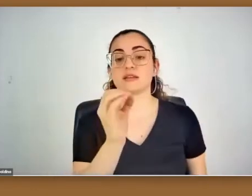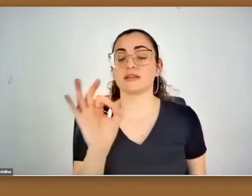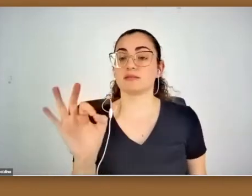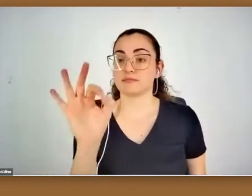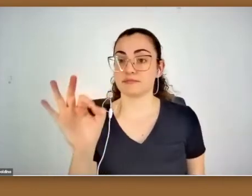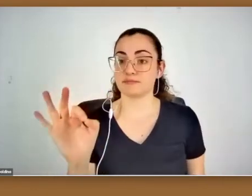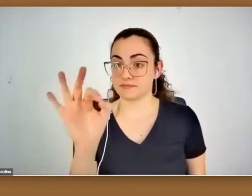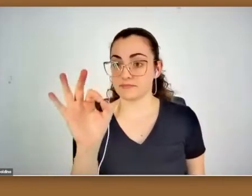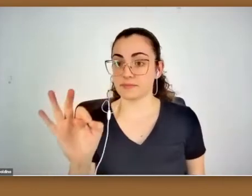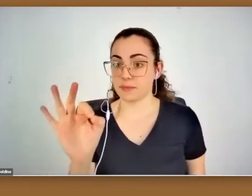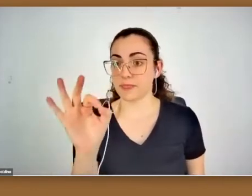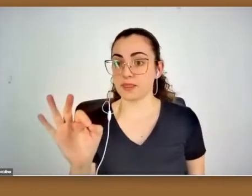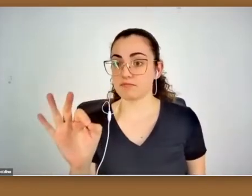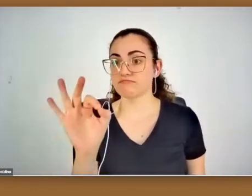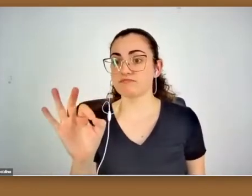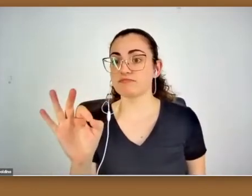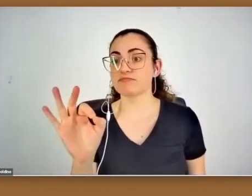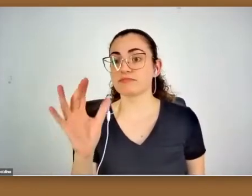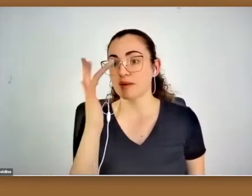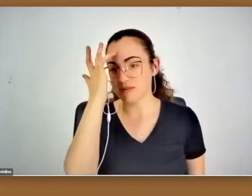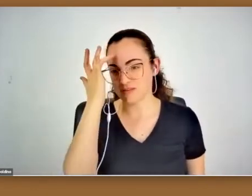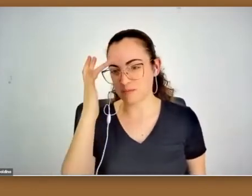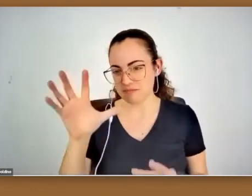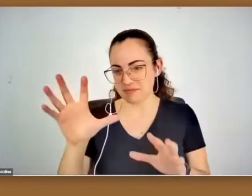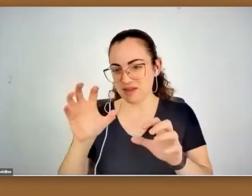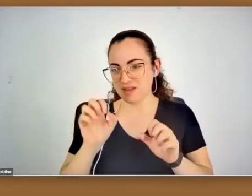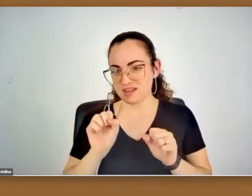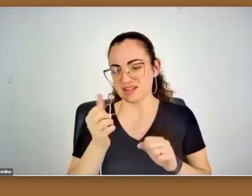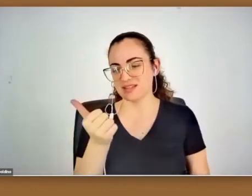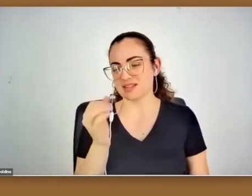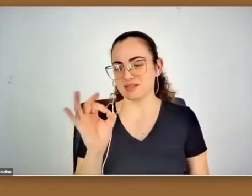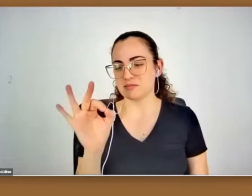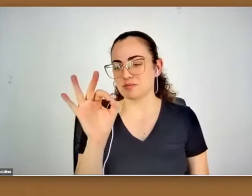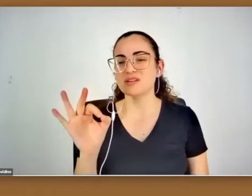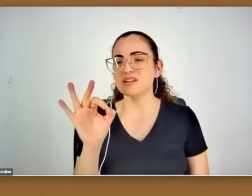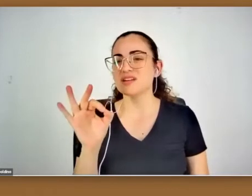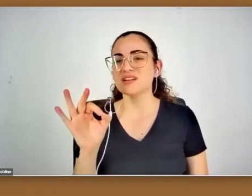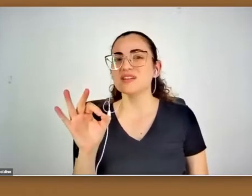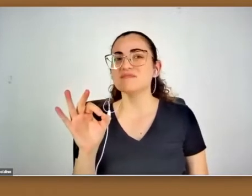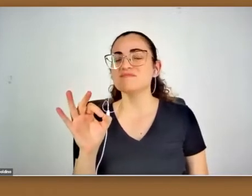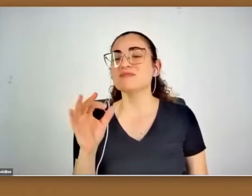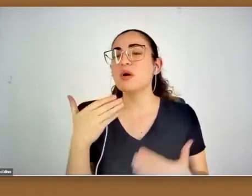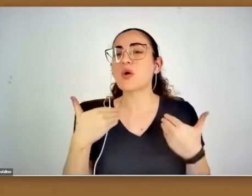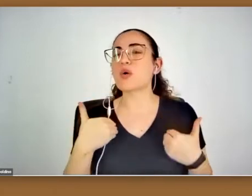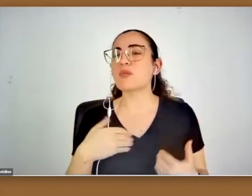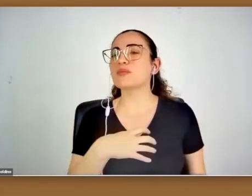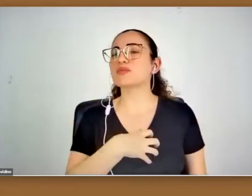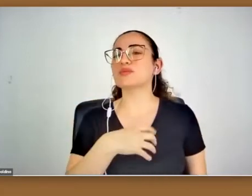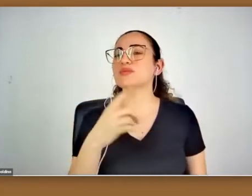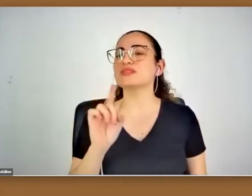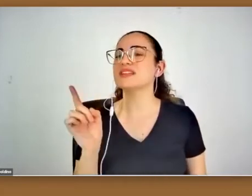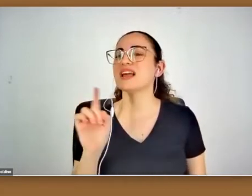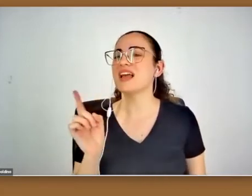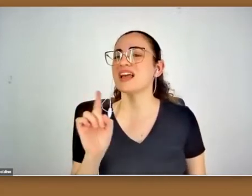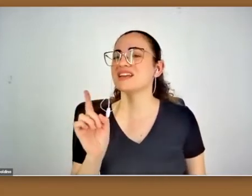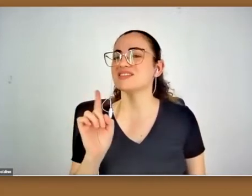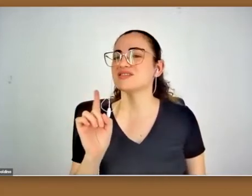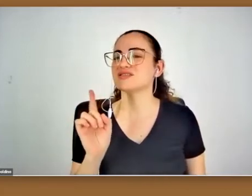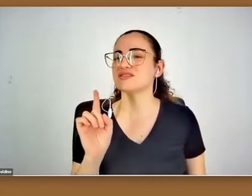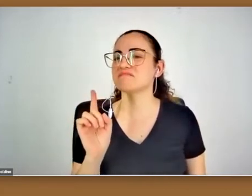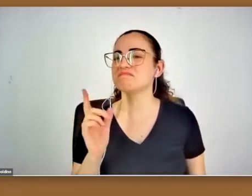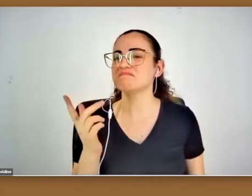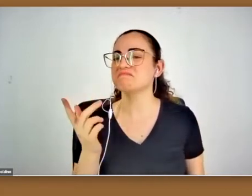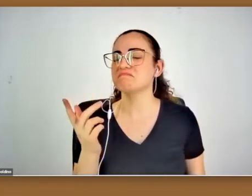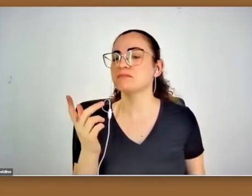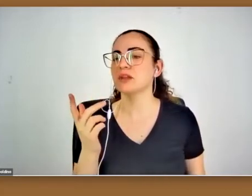elas não vão ter sinal de sintoma nenhum, ou vai ter tão fraco que ela nem chega a buscar atendimento. Então não é todo mundo também que fica doente, por isso que a